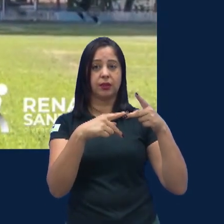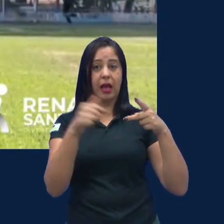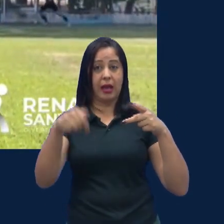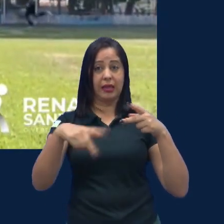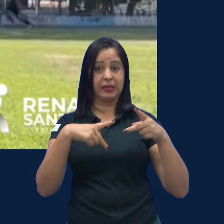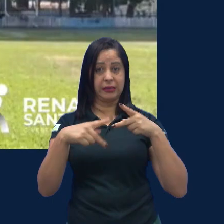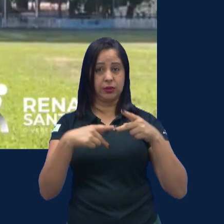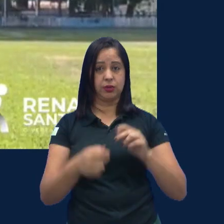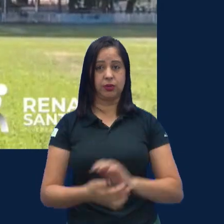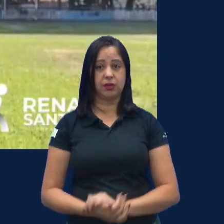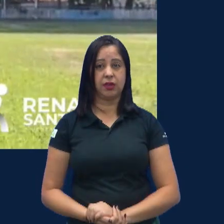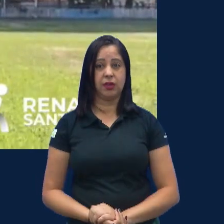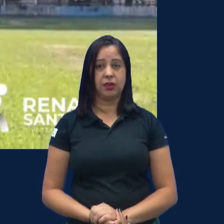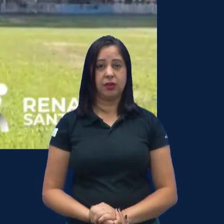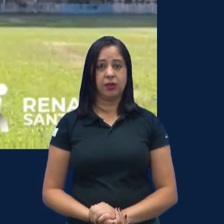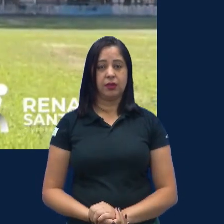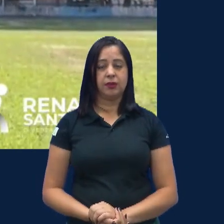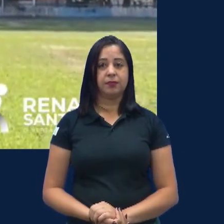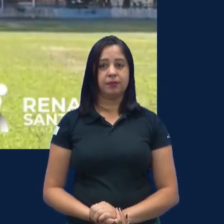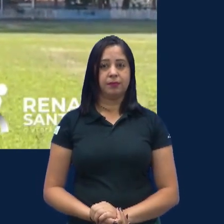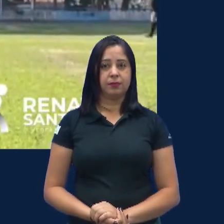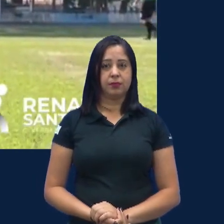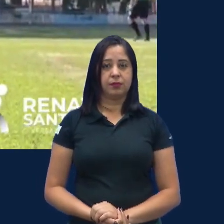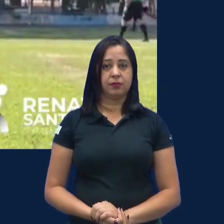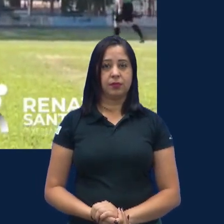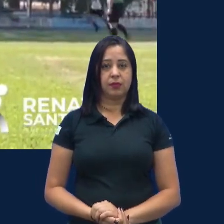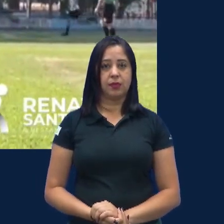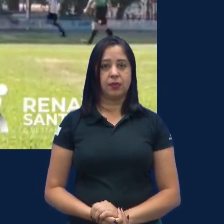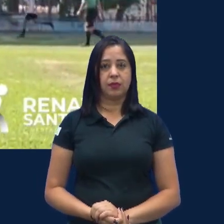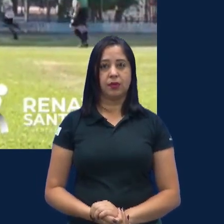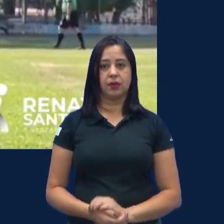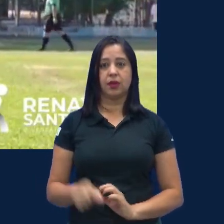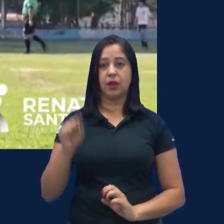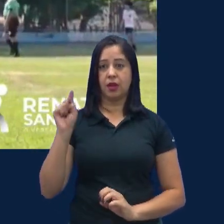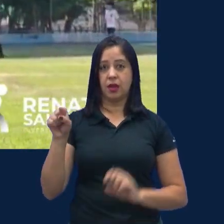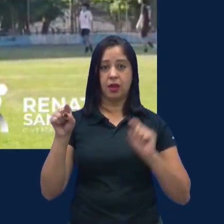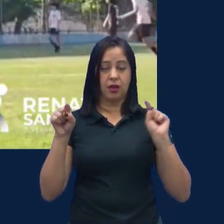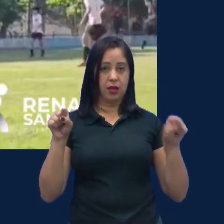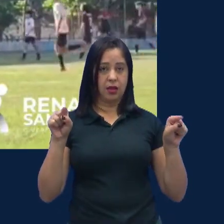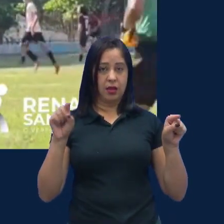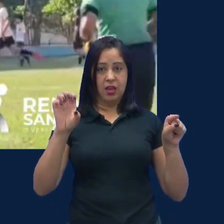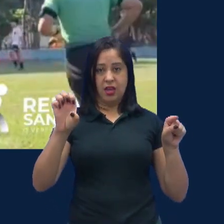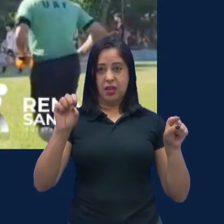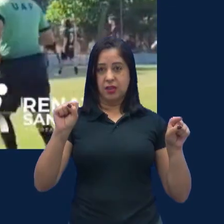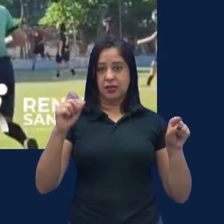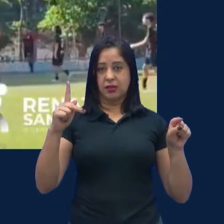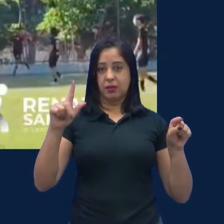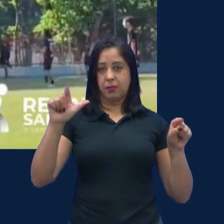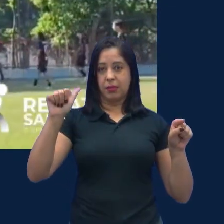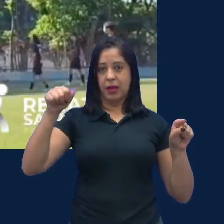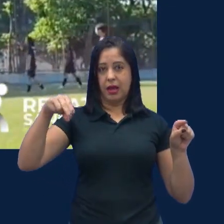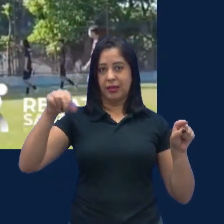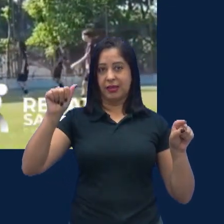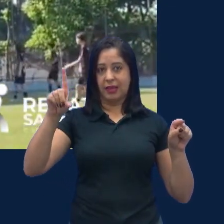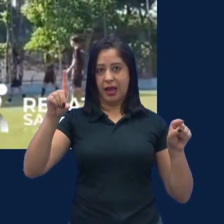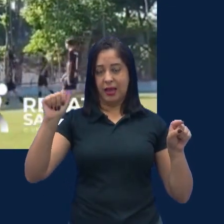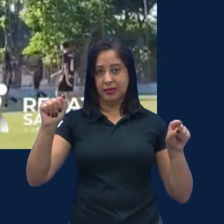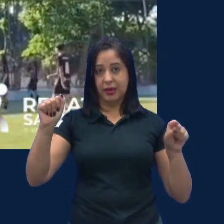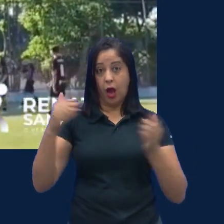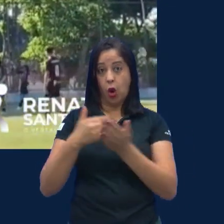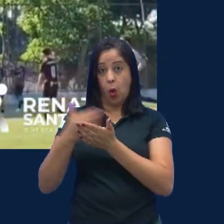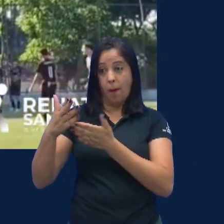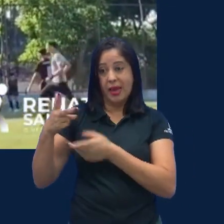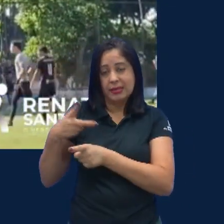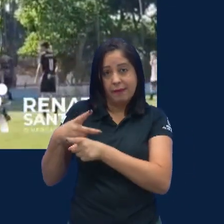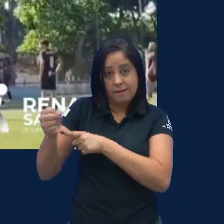Campos. Semifinal entre Bulls e Esplanada. A Esplanada estava vencendo a partida e aí começam as